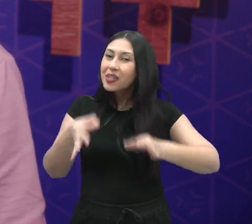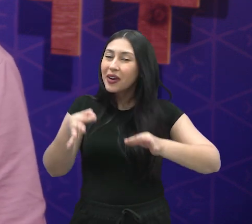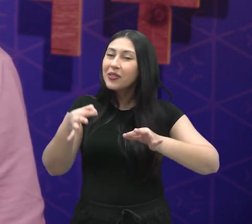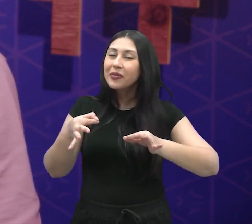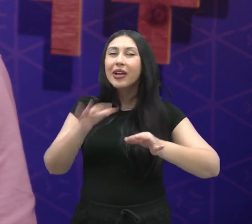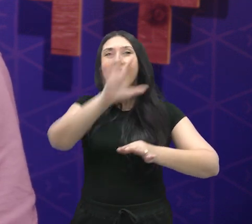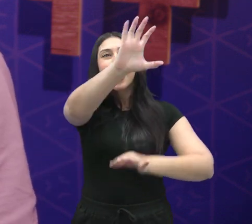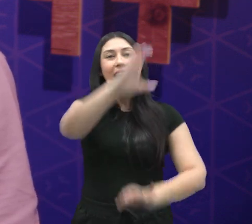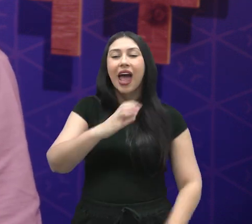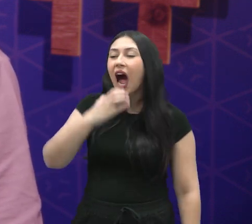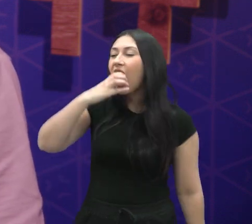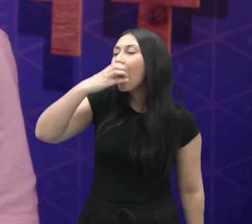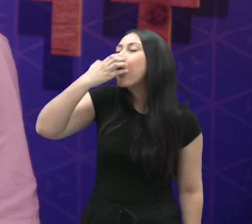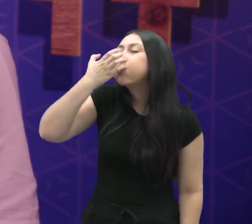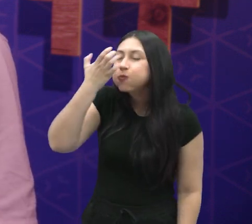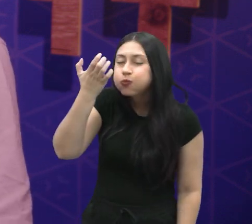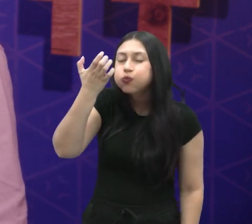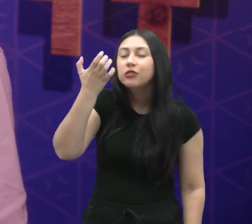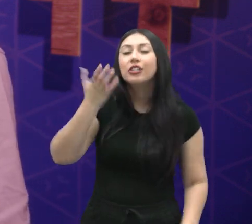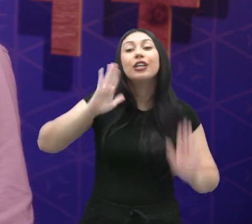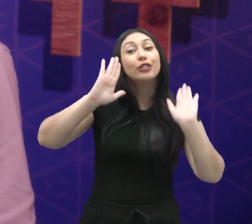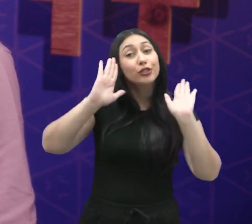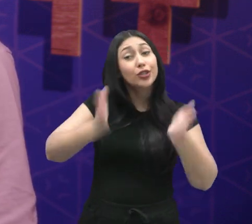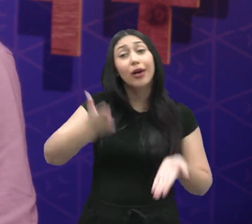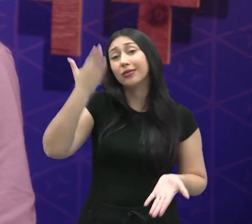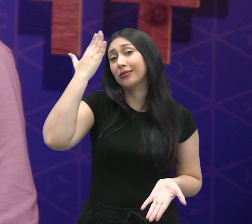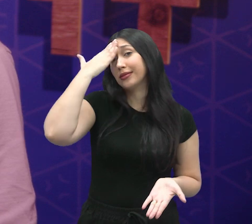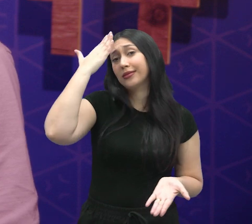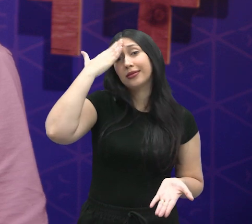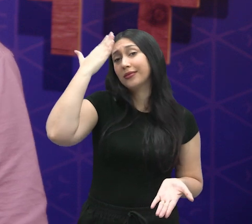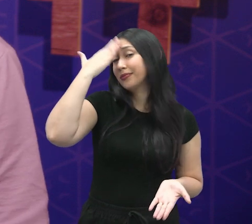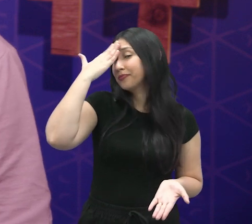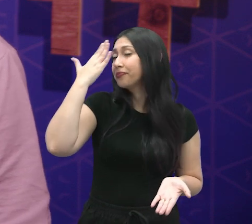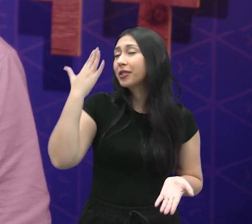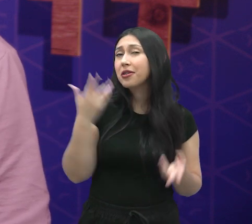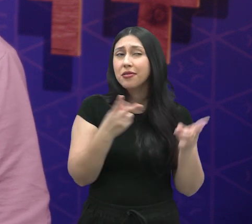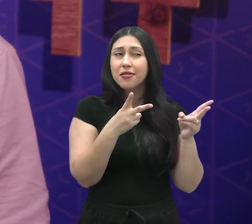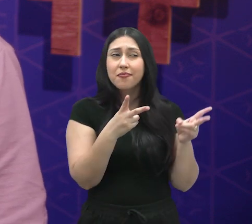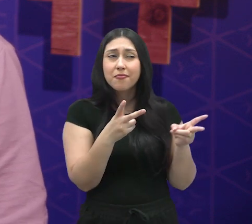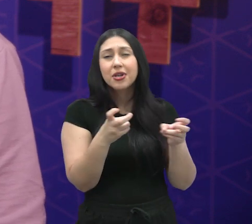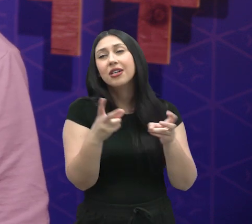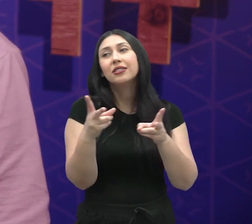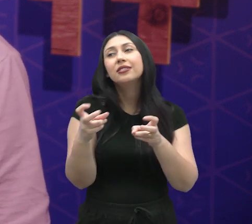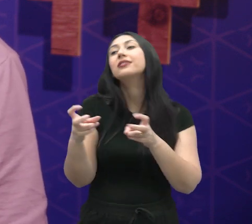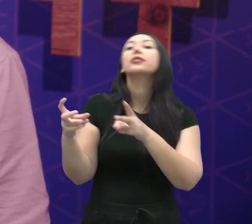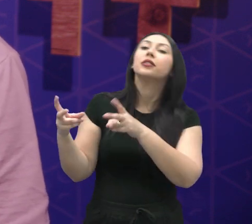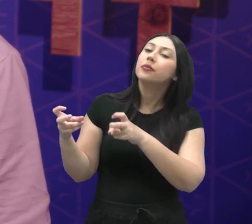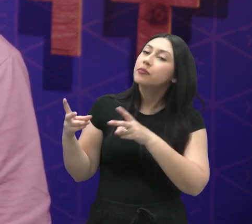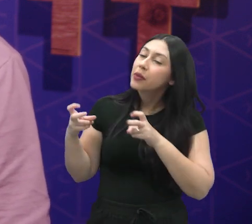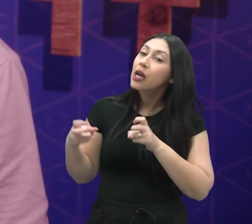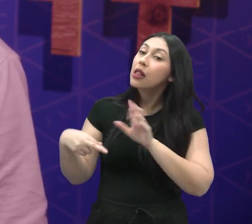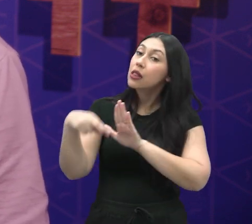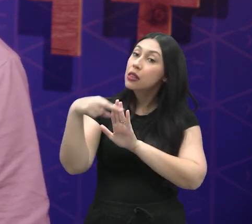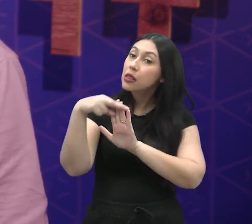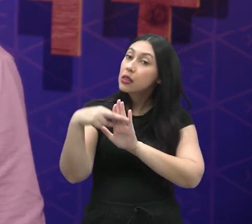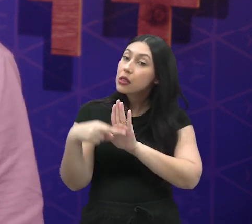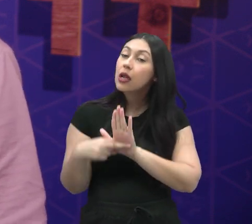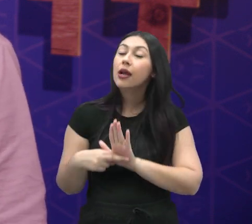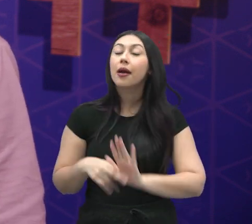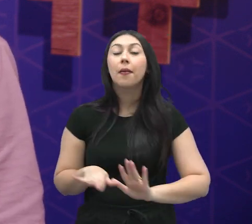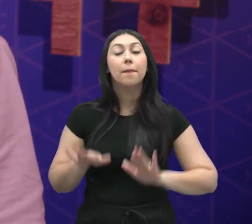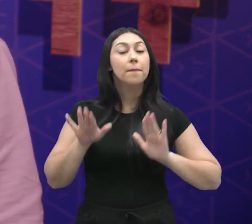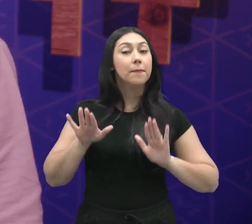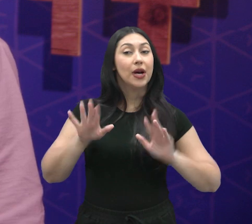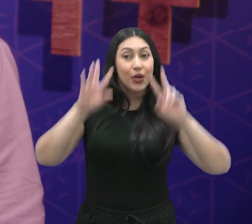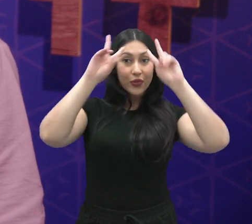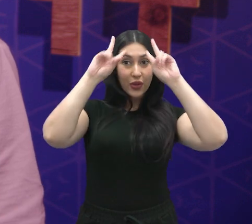que tinha o pé de manga. A gente já sabia como espécie reconhecer esses padrões.